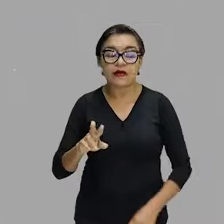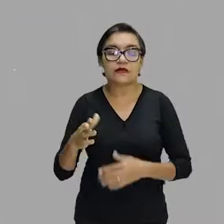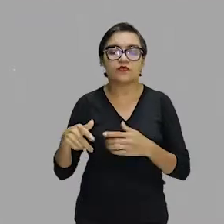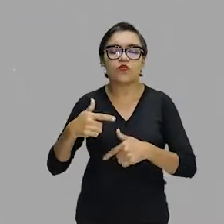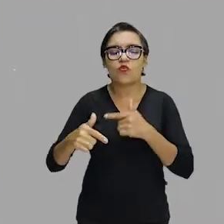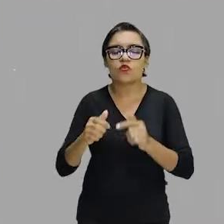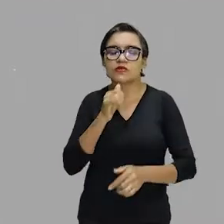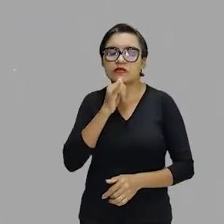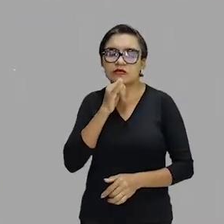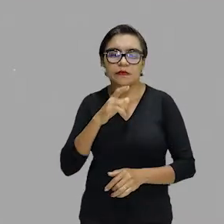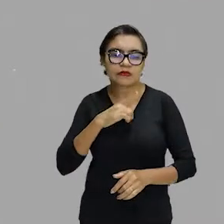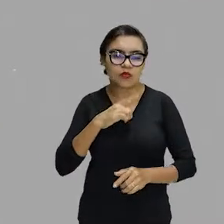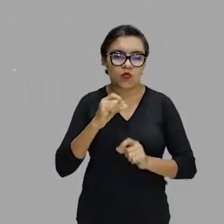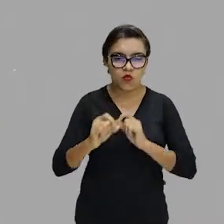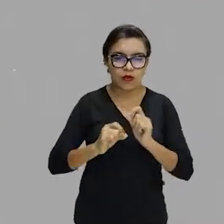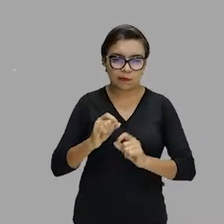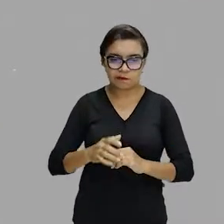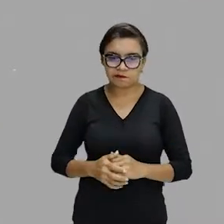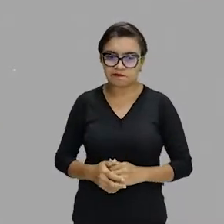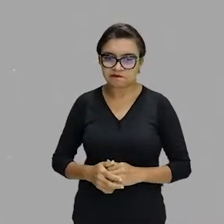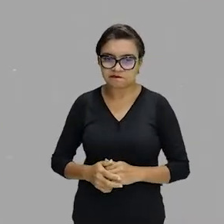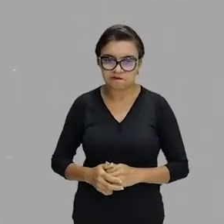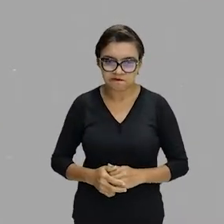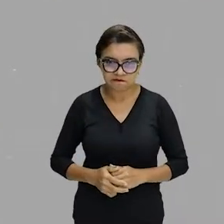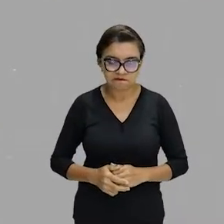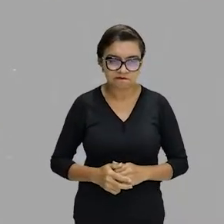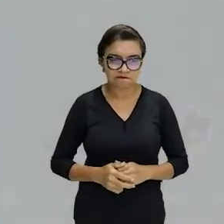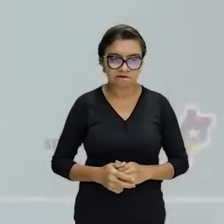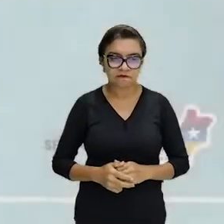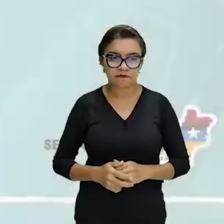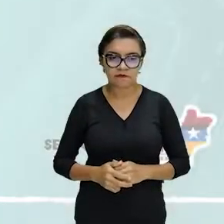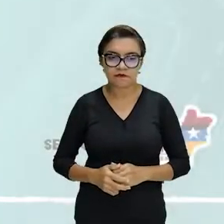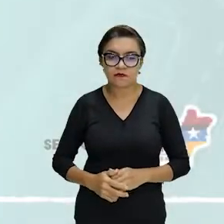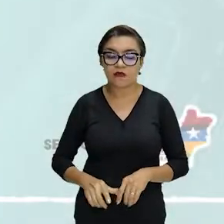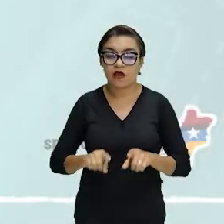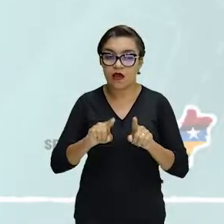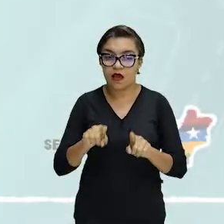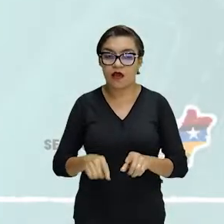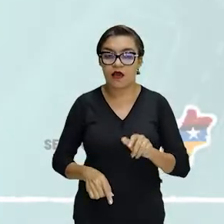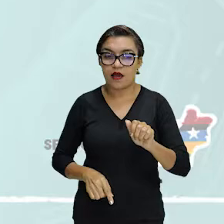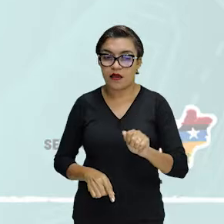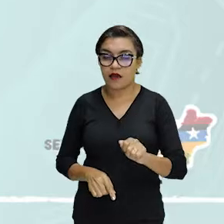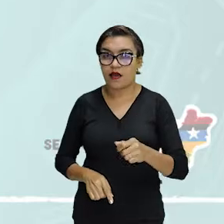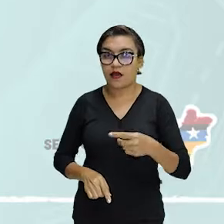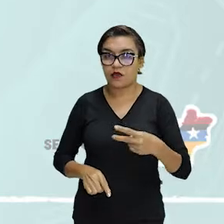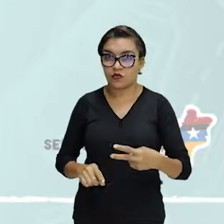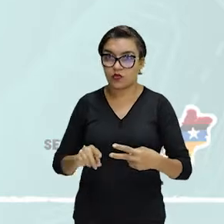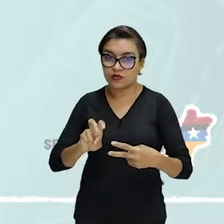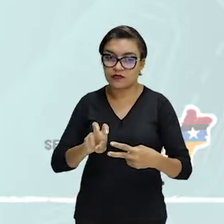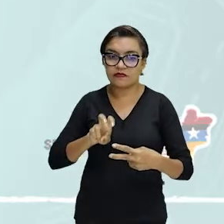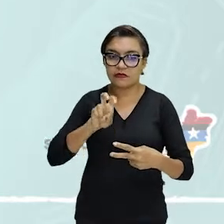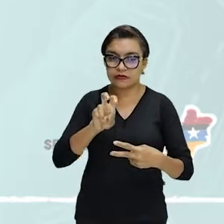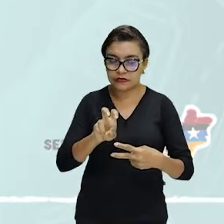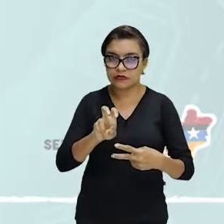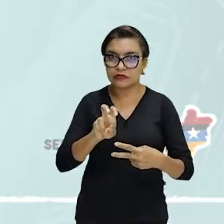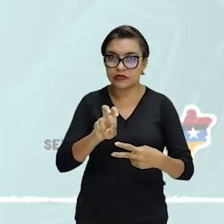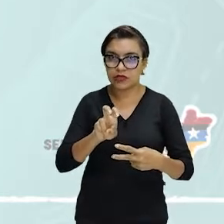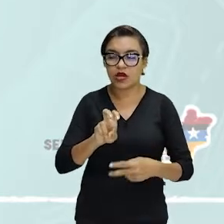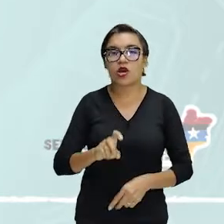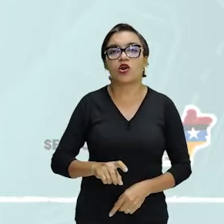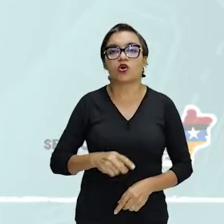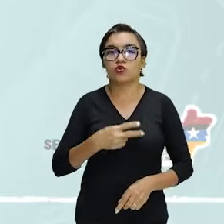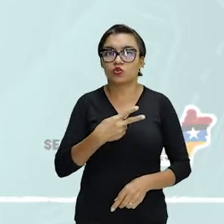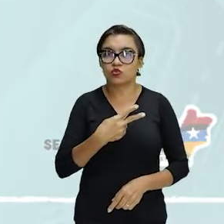nós temos a potência 2 elevado à quinta. Então, eu vou ter o 2 multiplicado por ele mesmo